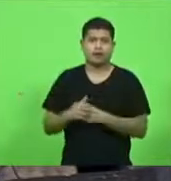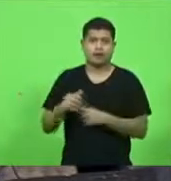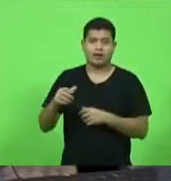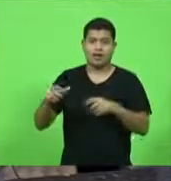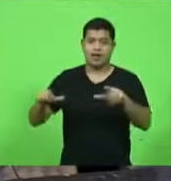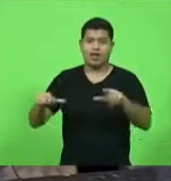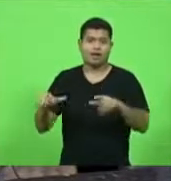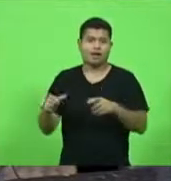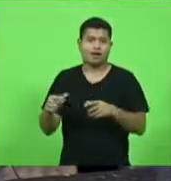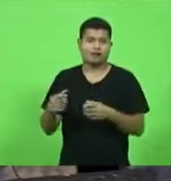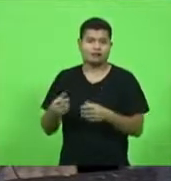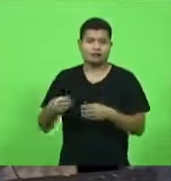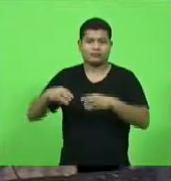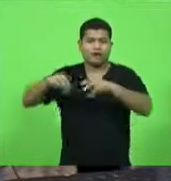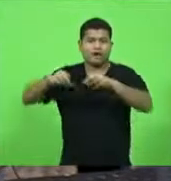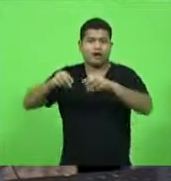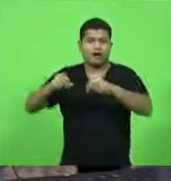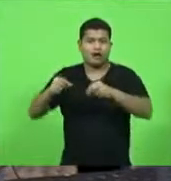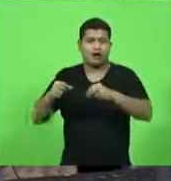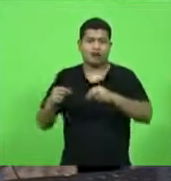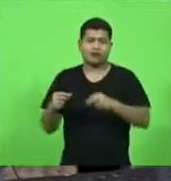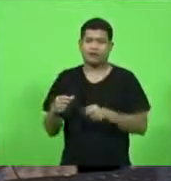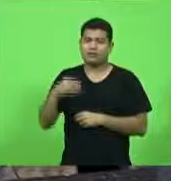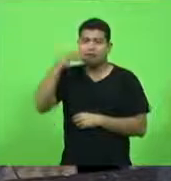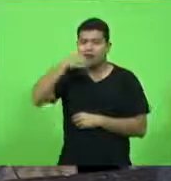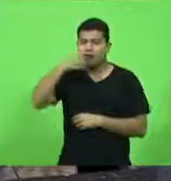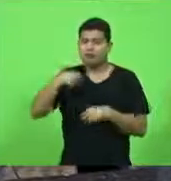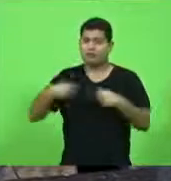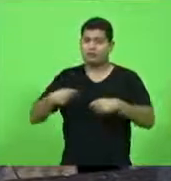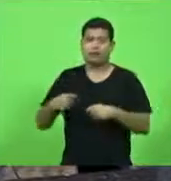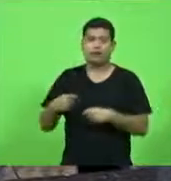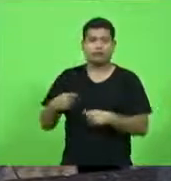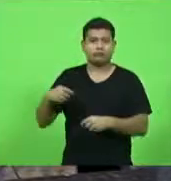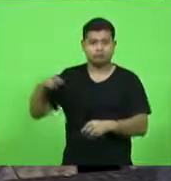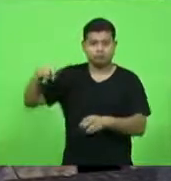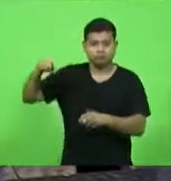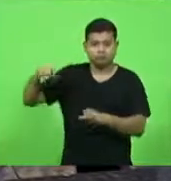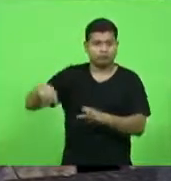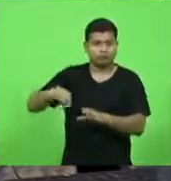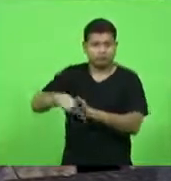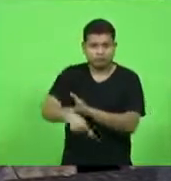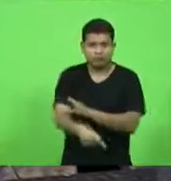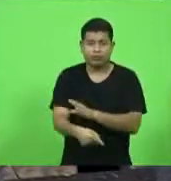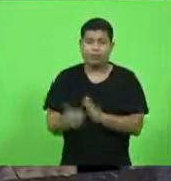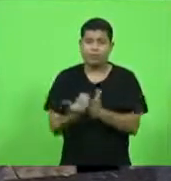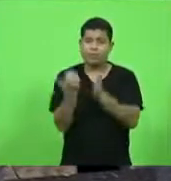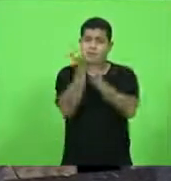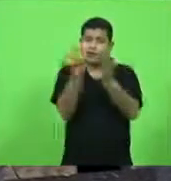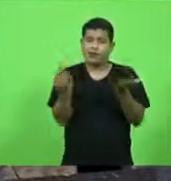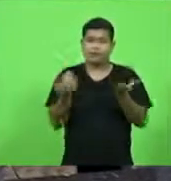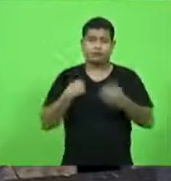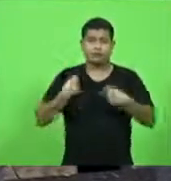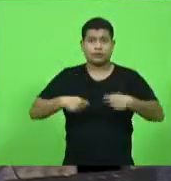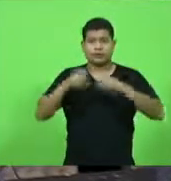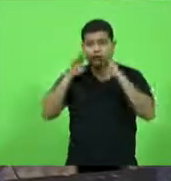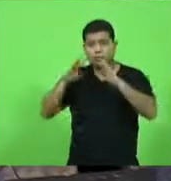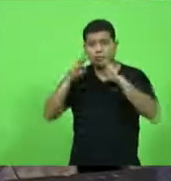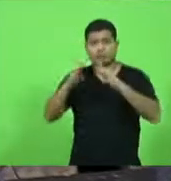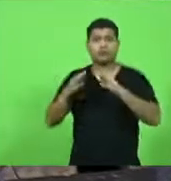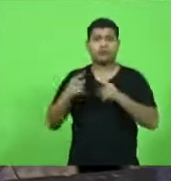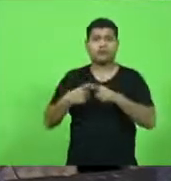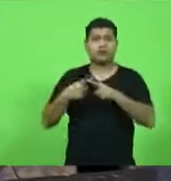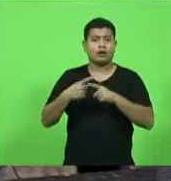mole e precisaria se gastar mais em fundações. Nós precisamos estar atento a esse tipo de coisa, porque é dinheiro do pagador de imposto